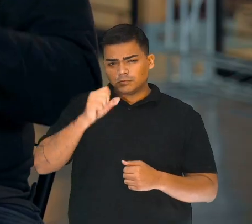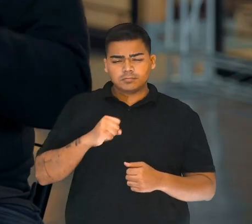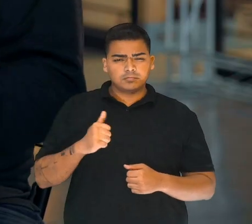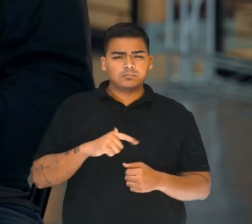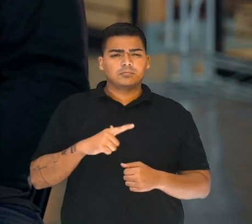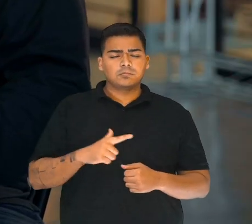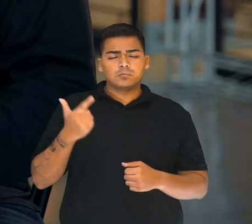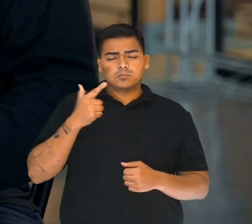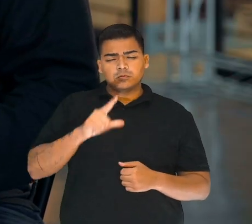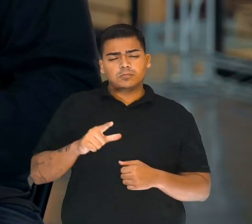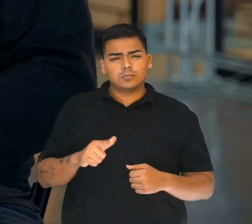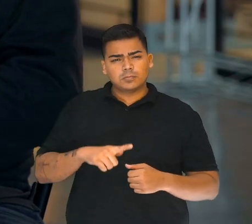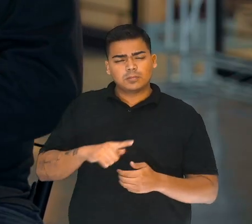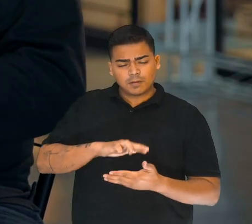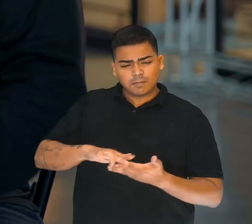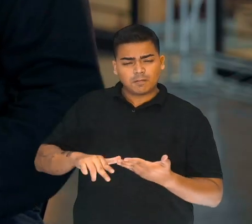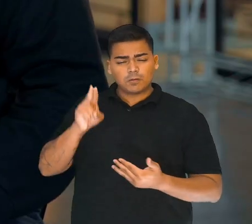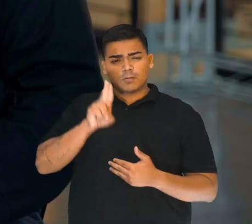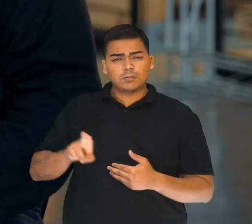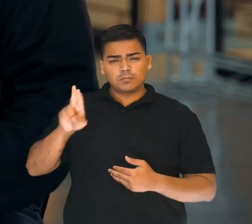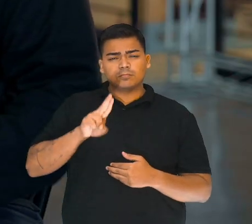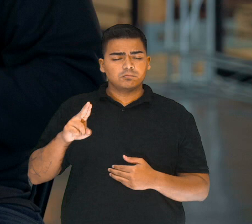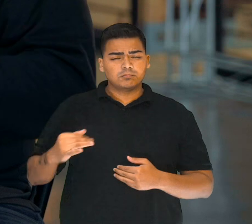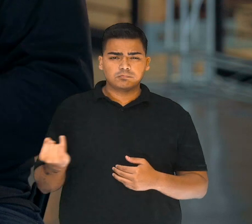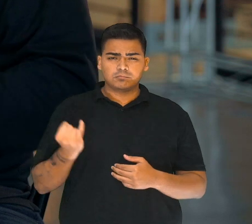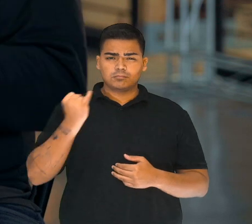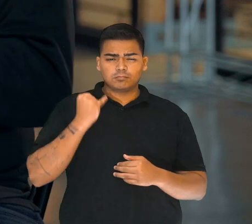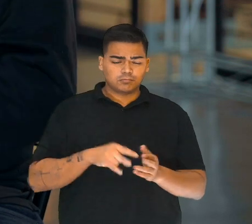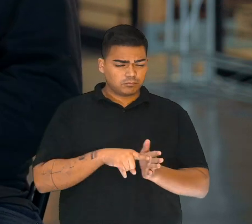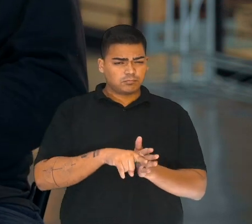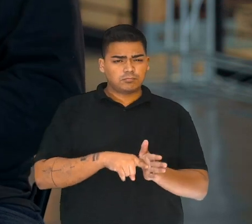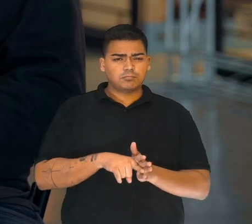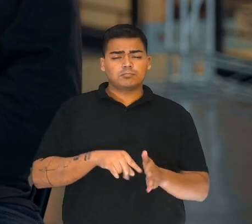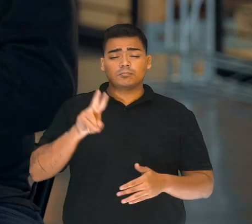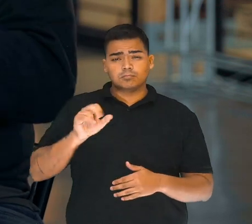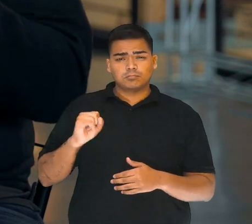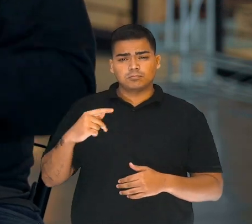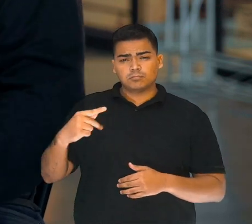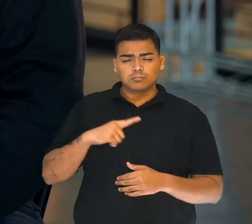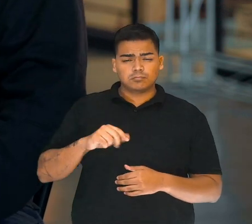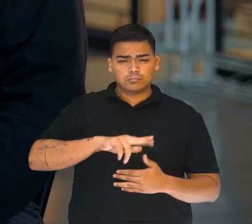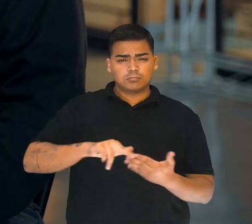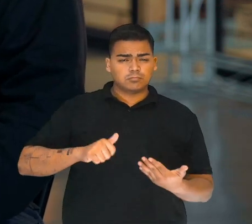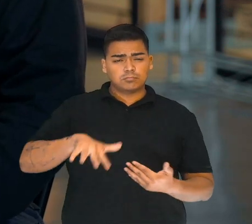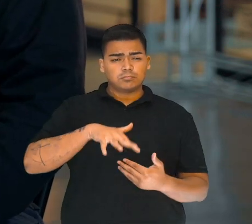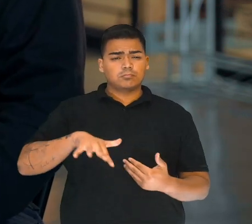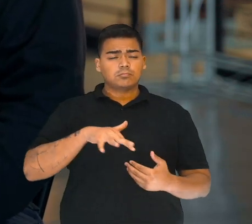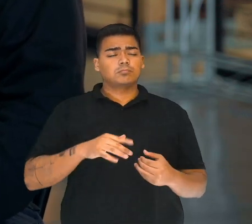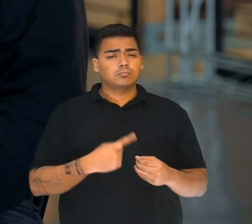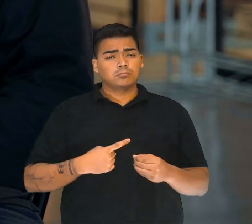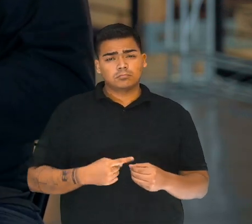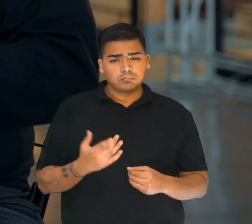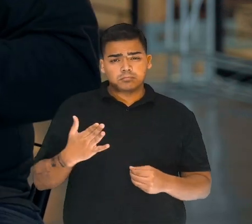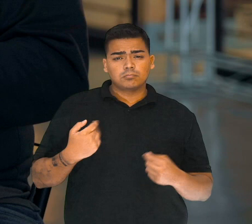Você precisa ter talentos de alto nível, a gente tem muitas universidades de ponta, muita pesquisa, como a USP, vários campos aqui na